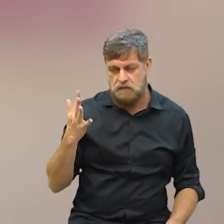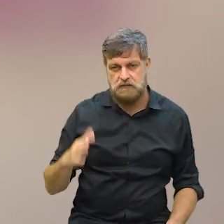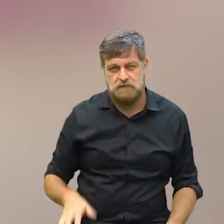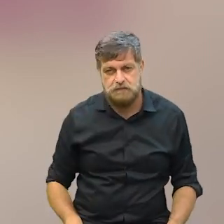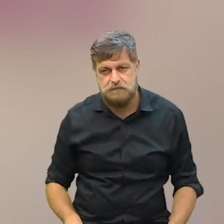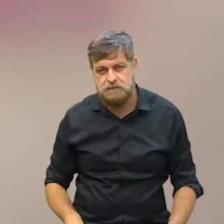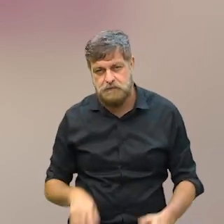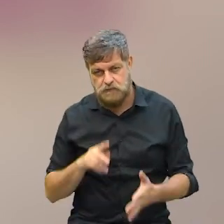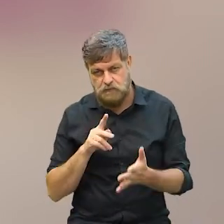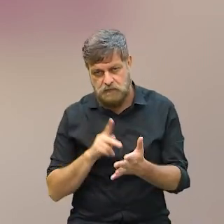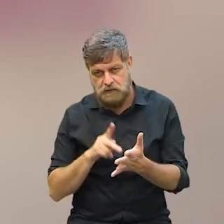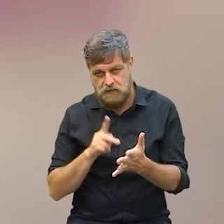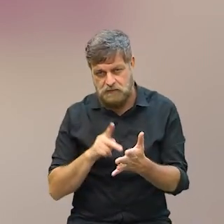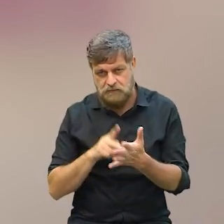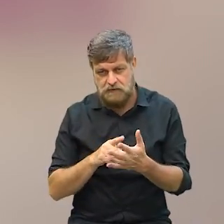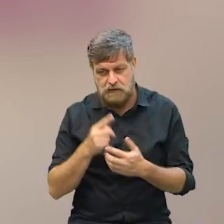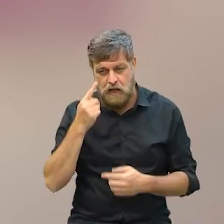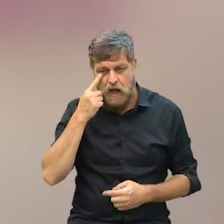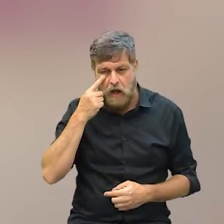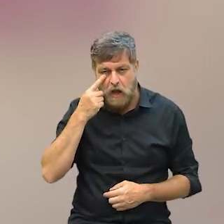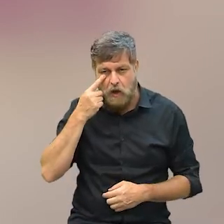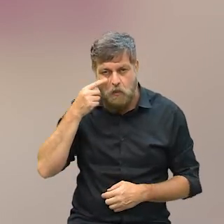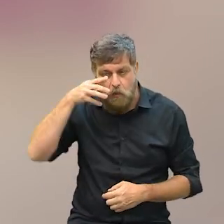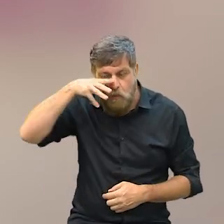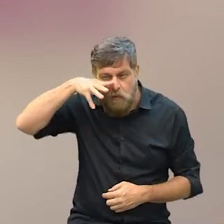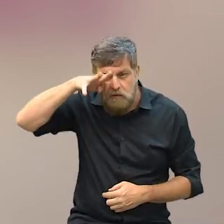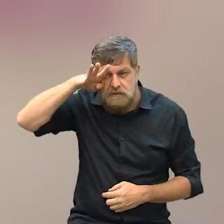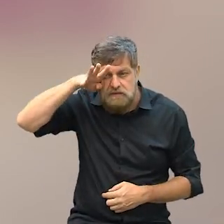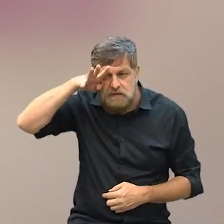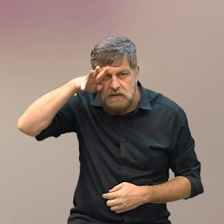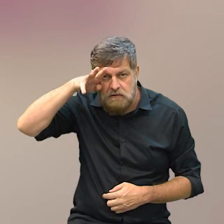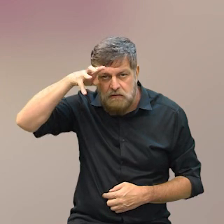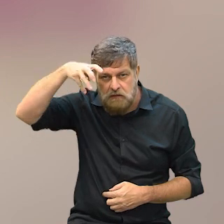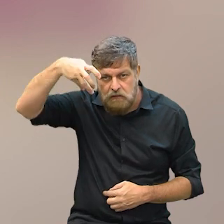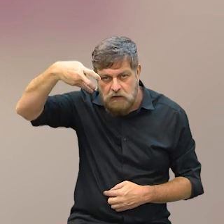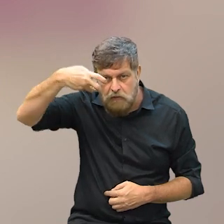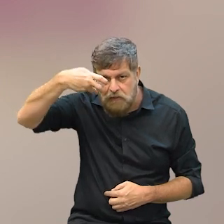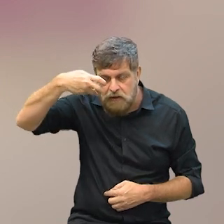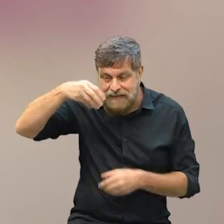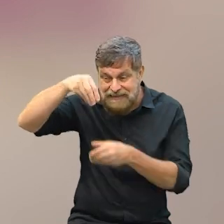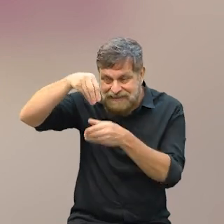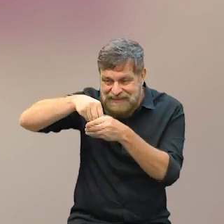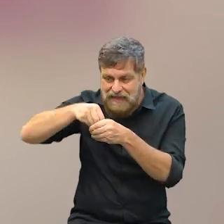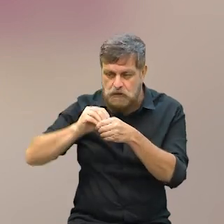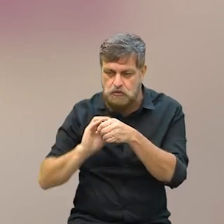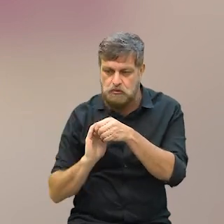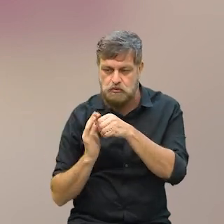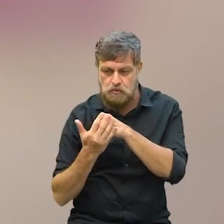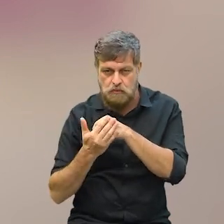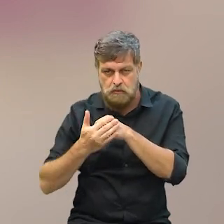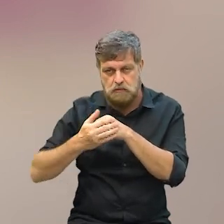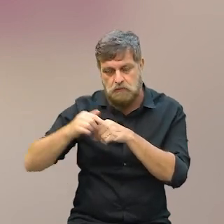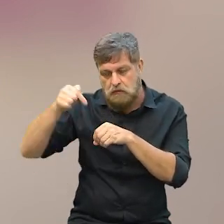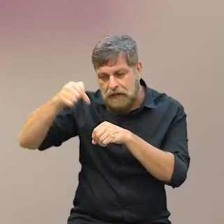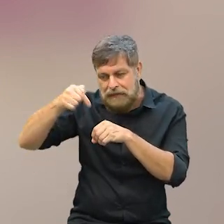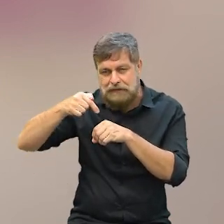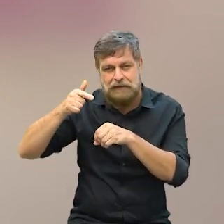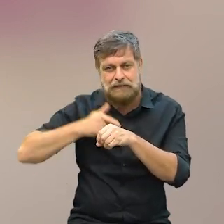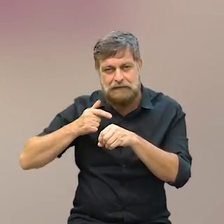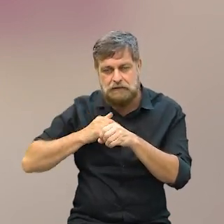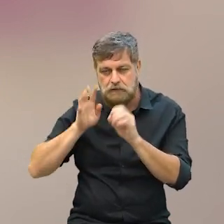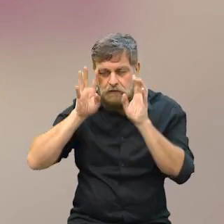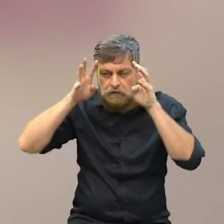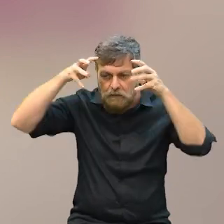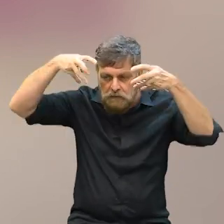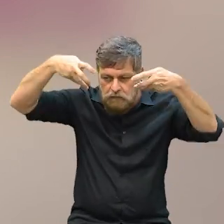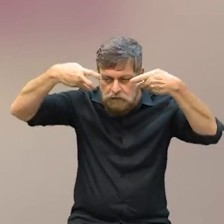na realidade, né, o pelinho dentro do olho, né, existem algumas causas que levam ao pelo entrar